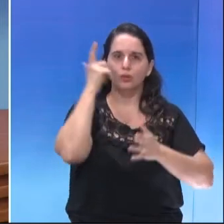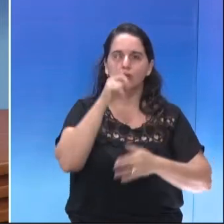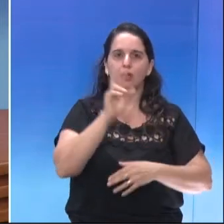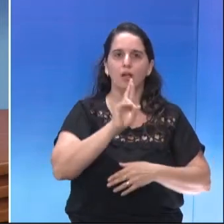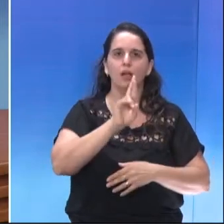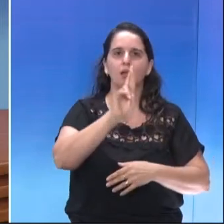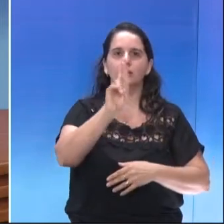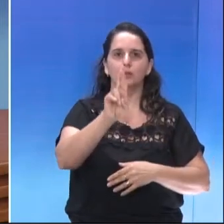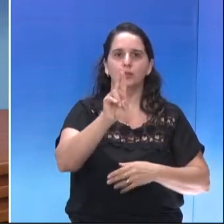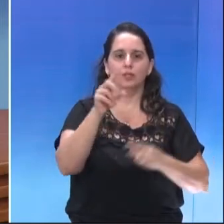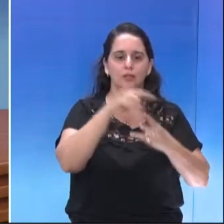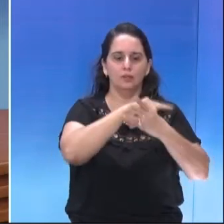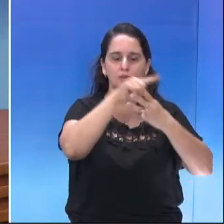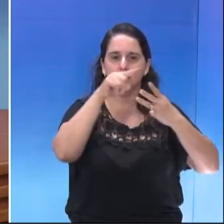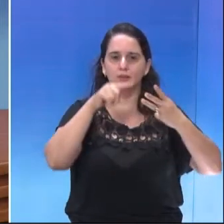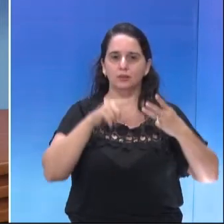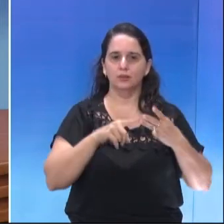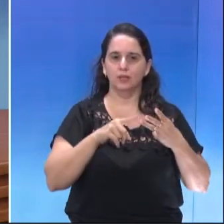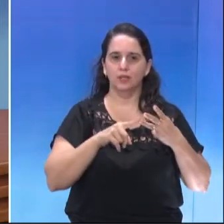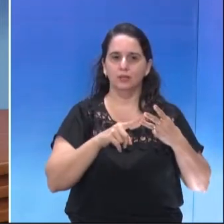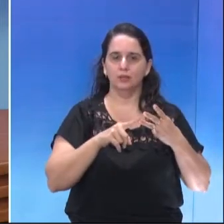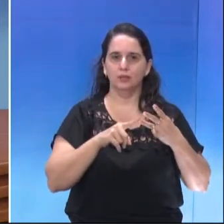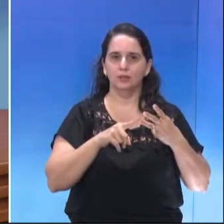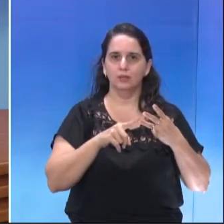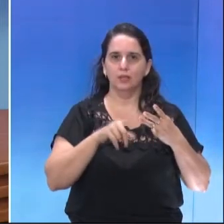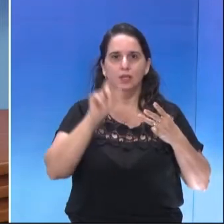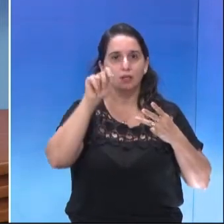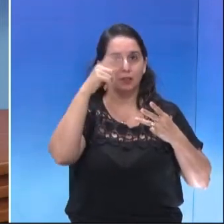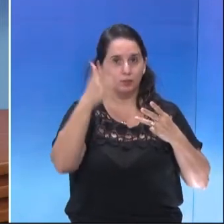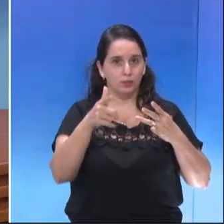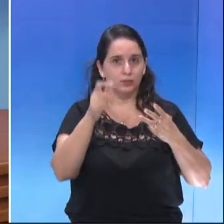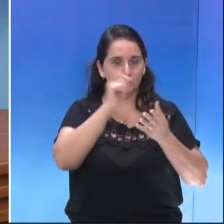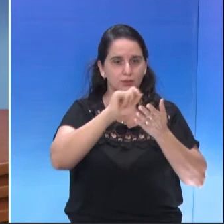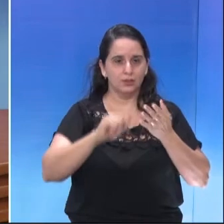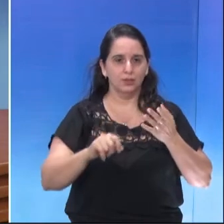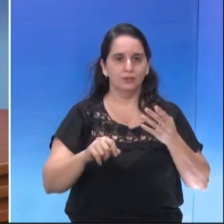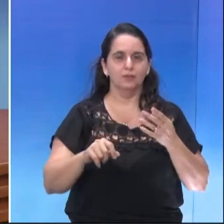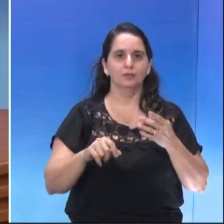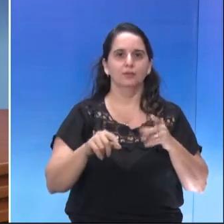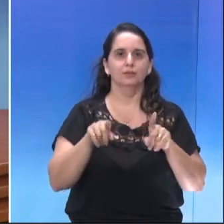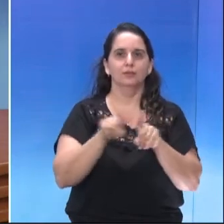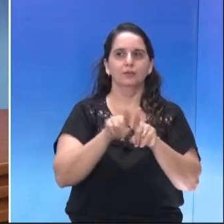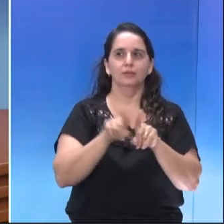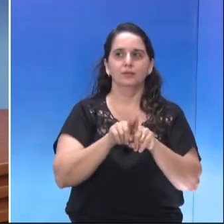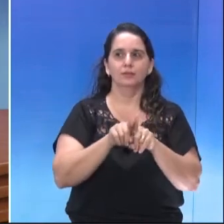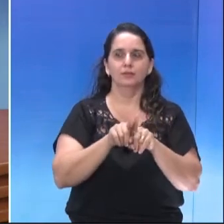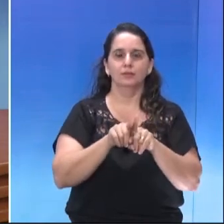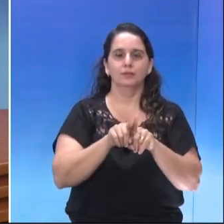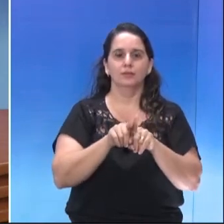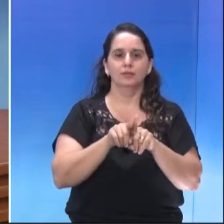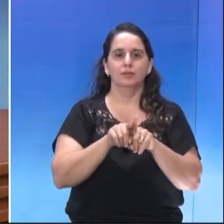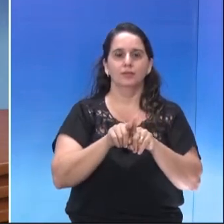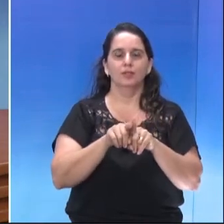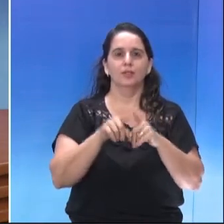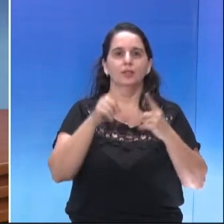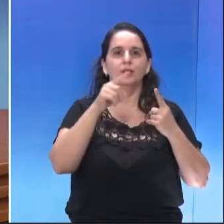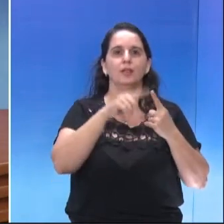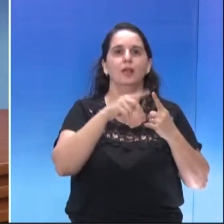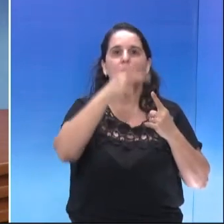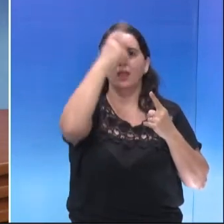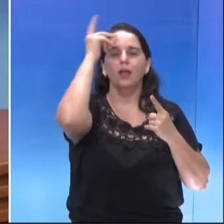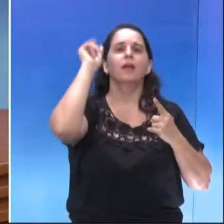responder 3 perguntas que eu coloquei na tela aí, só 2, depois você escreve a outra. Você tem mão, você pega aí e escreve a outra.